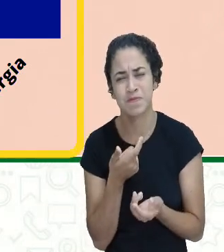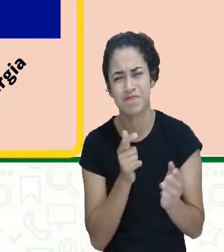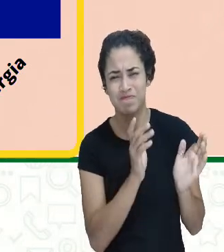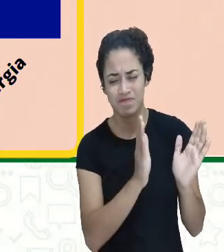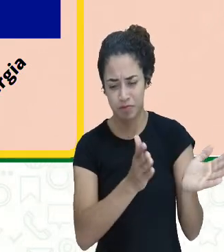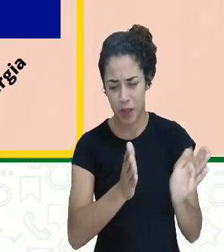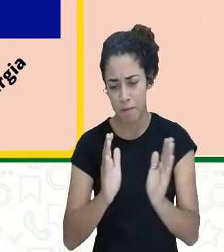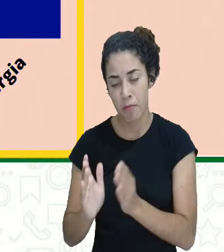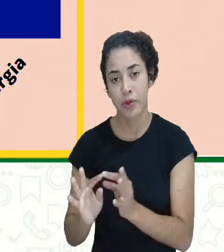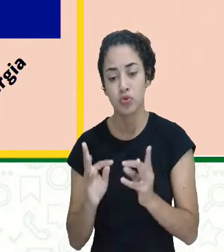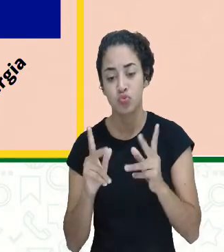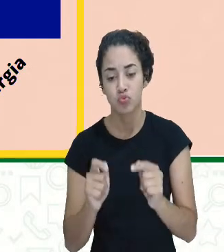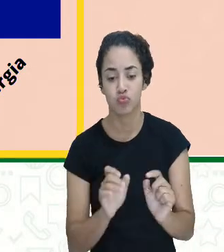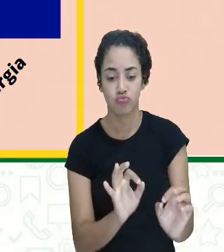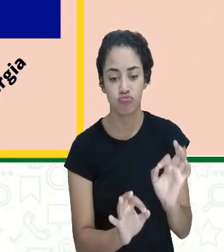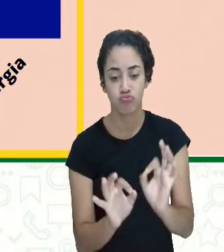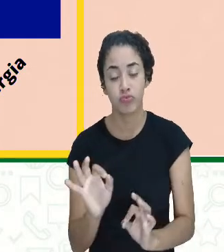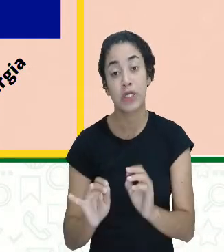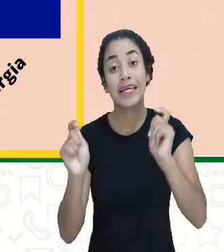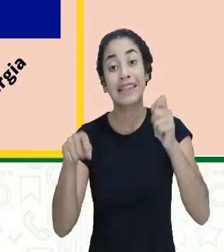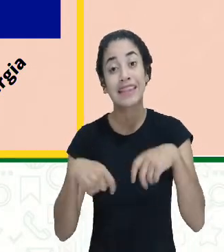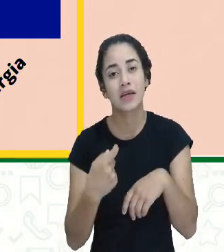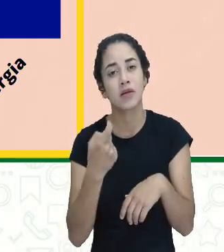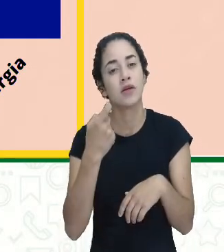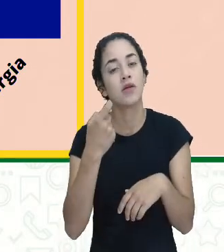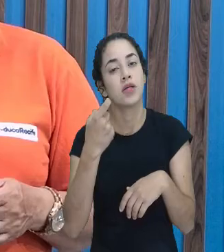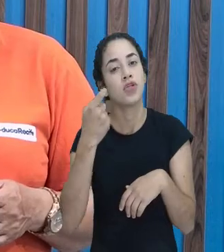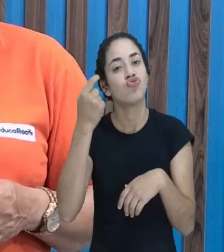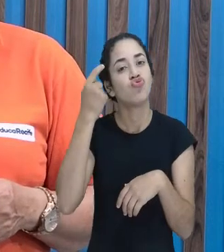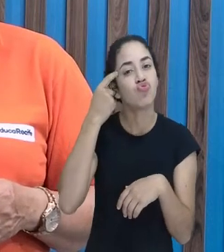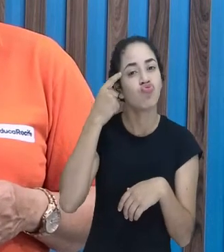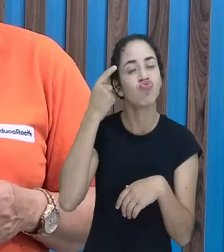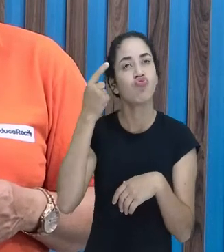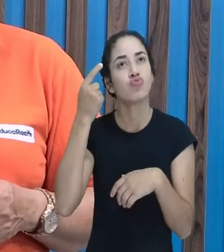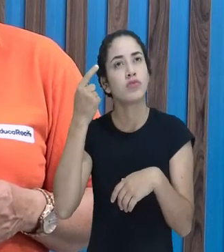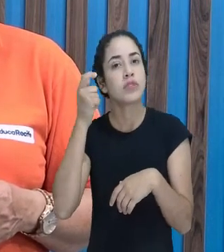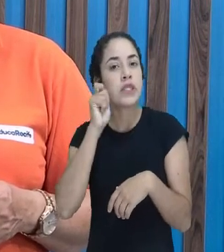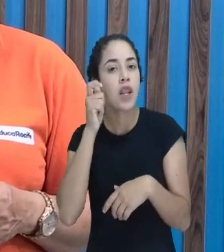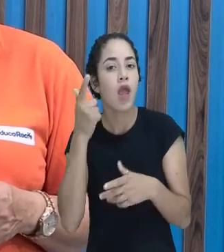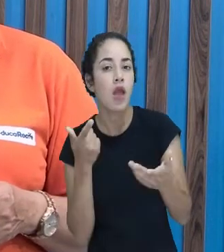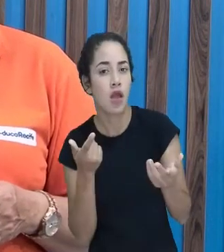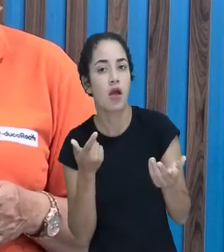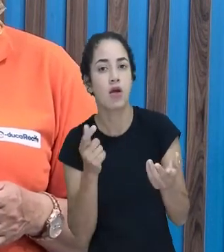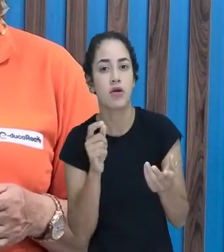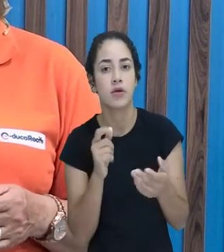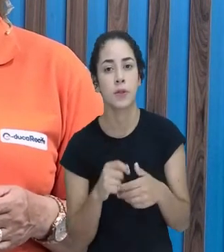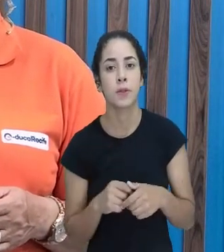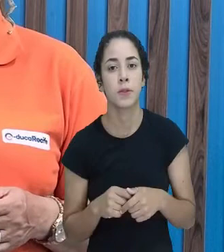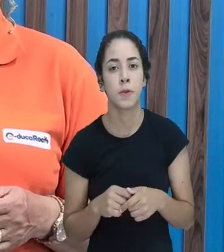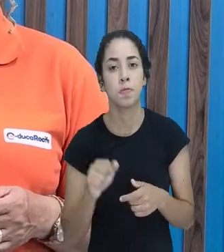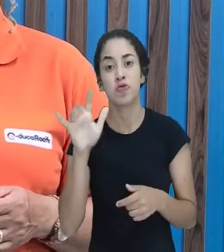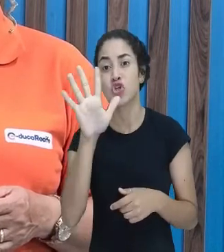aí você tem uma ideia geral e agora eu faço uma